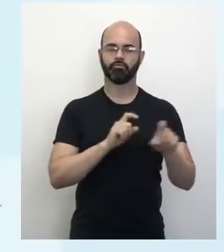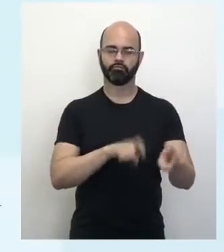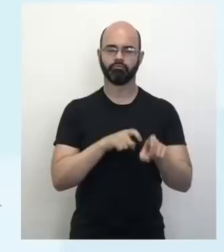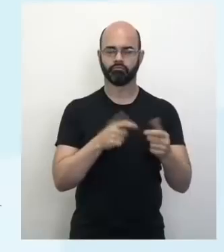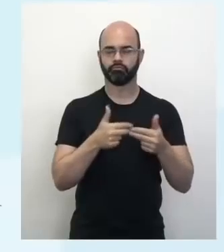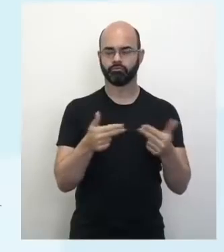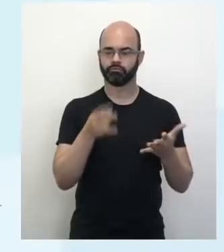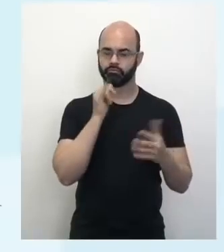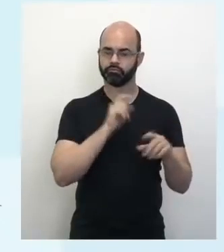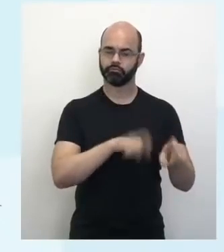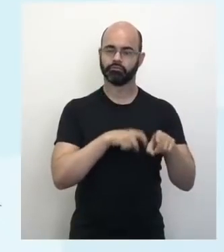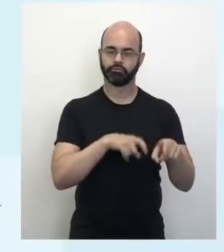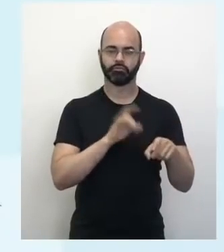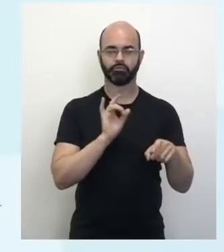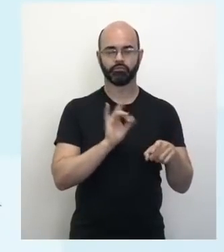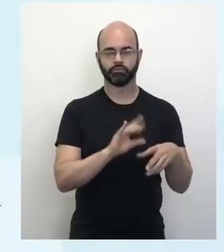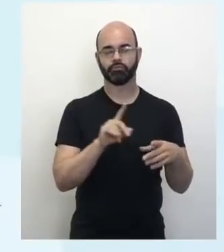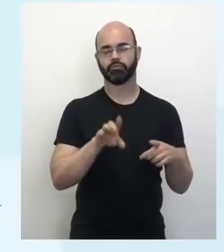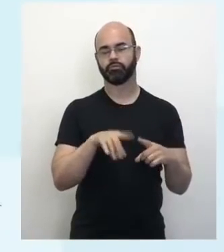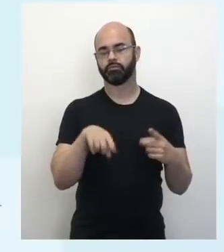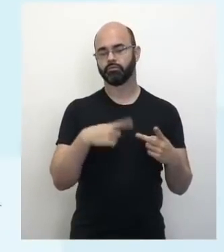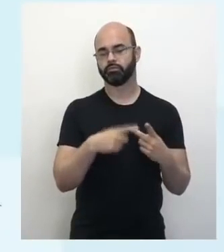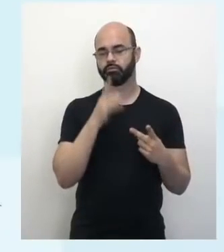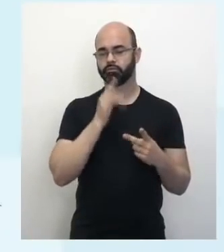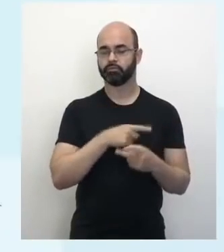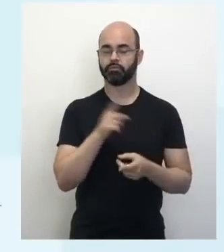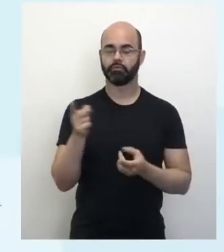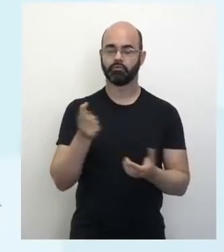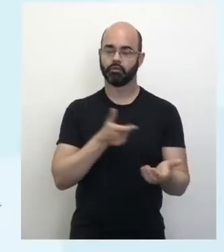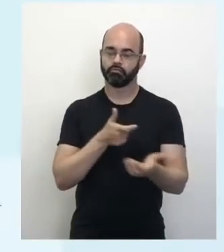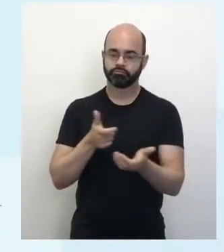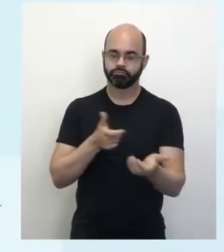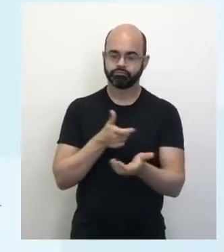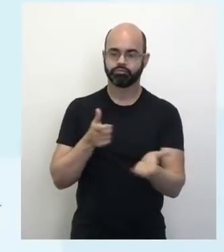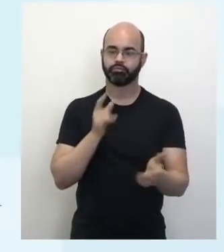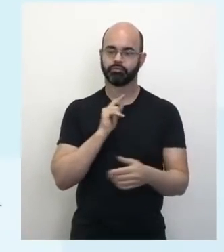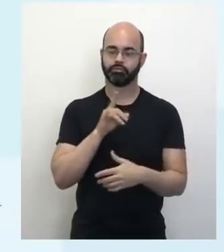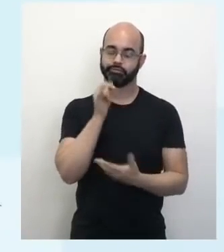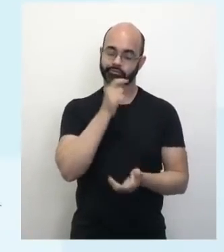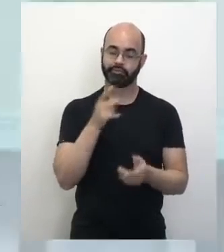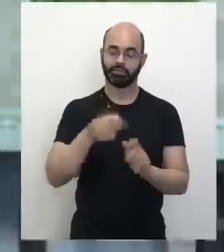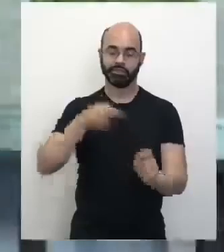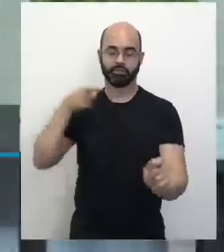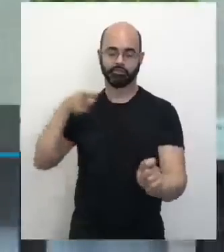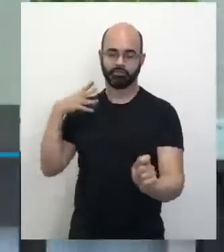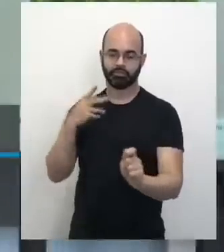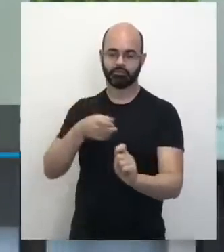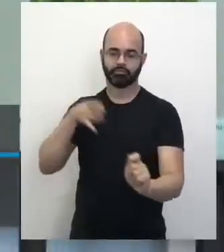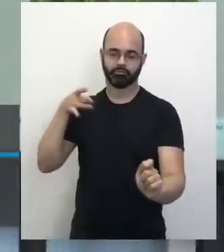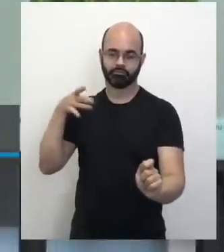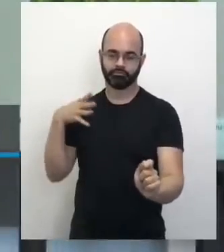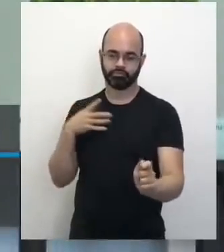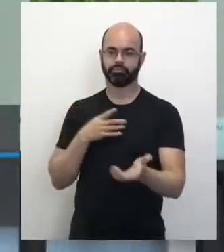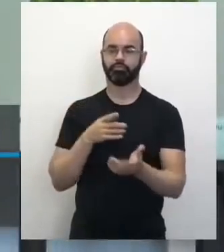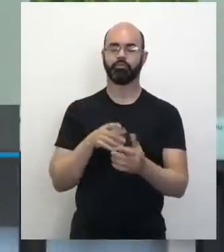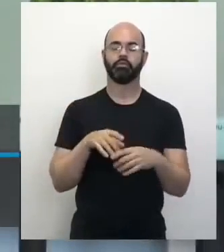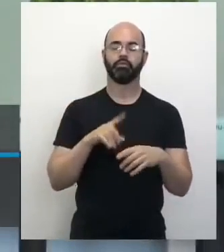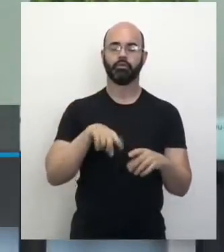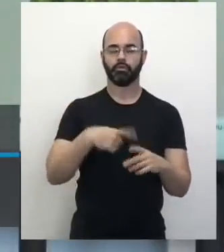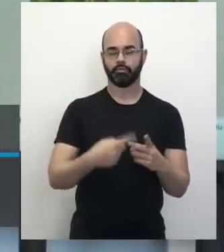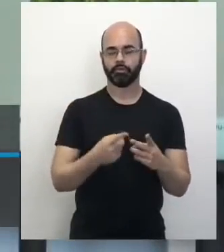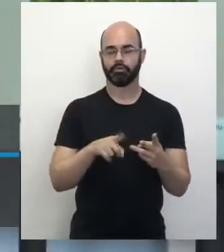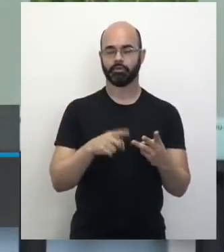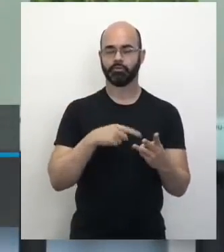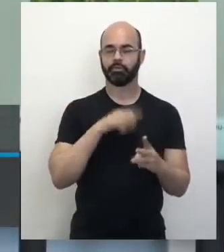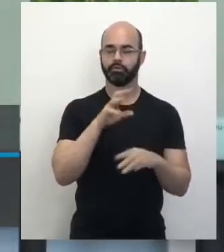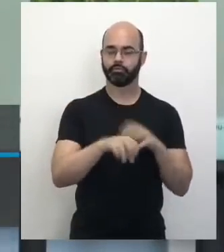das plantações, tem também a questão da caça e da coleta, né, que é a questão originária, né, da cultura deles,